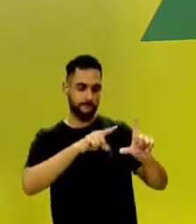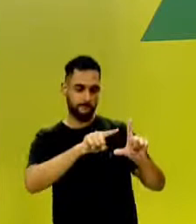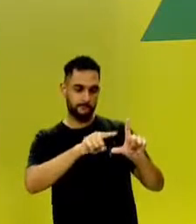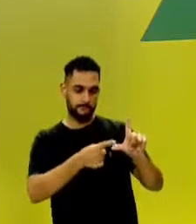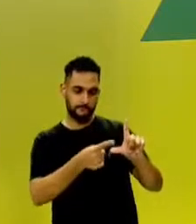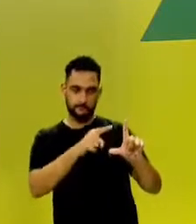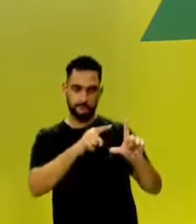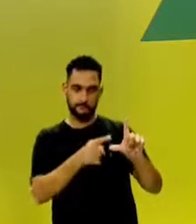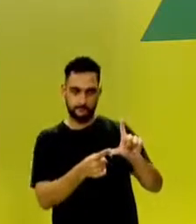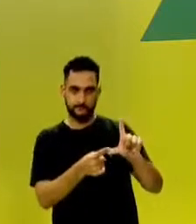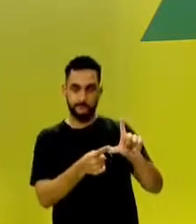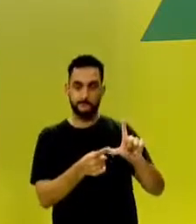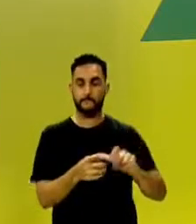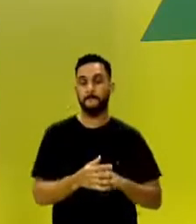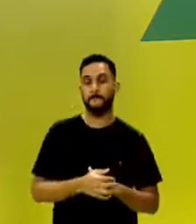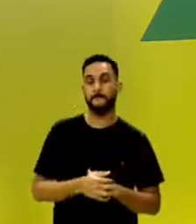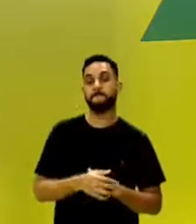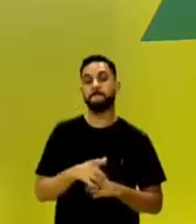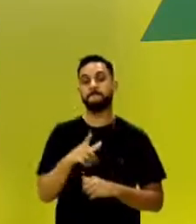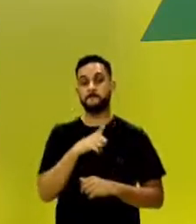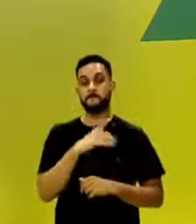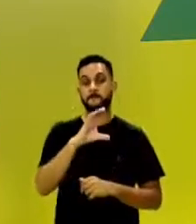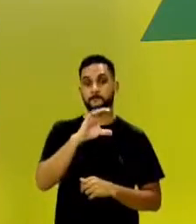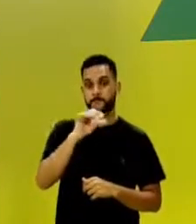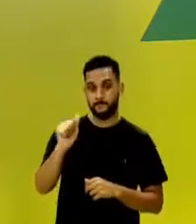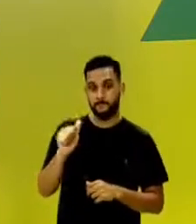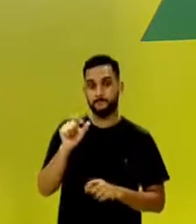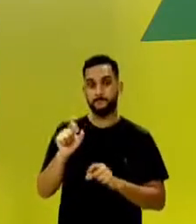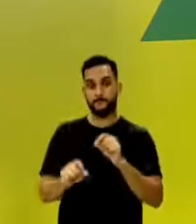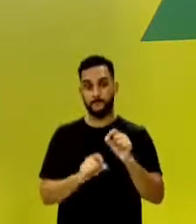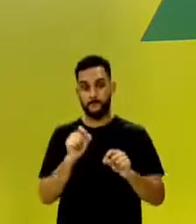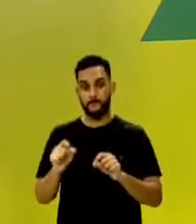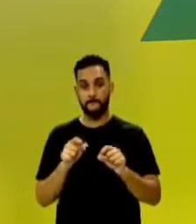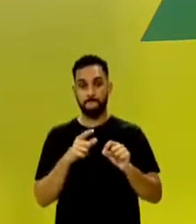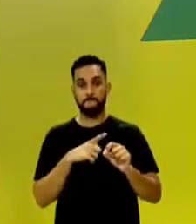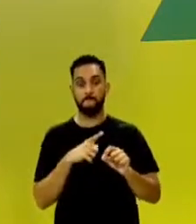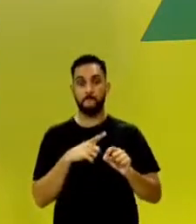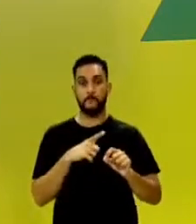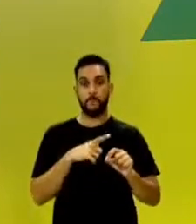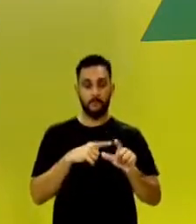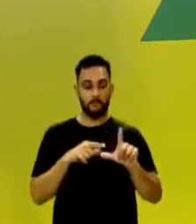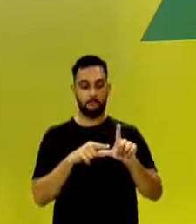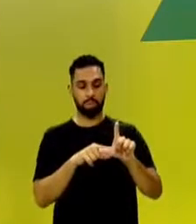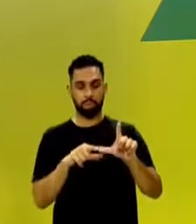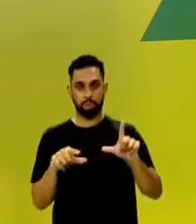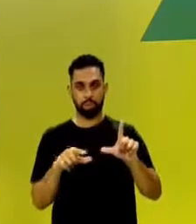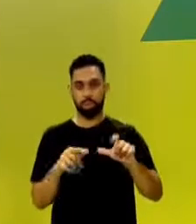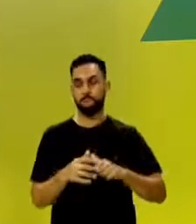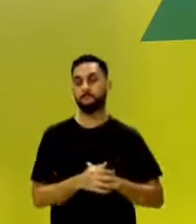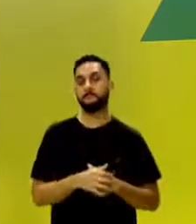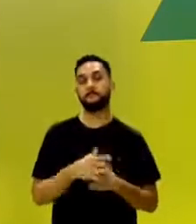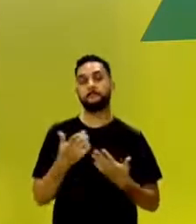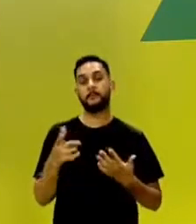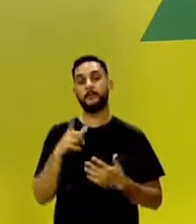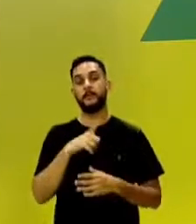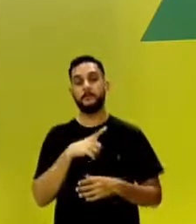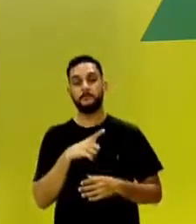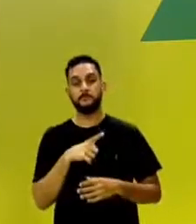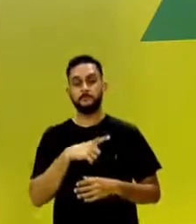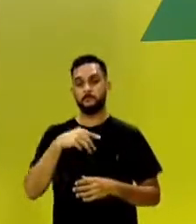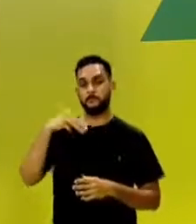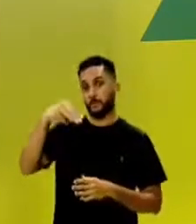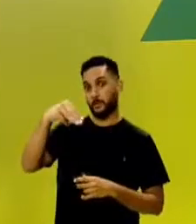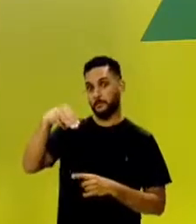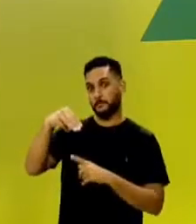X e o coeficiente angular vai ser a tangente desse ângulo então quando a gente fala do coeficiente angular aqui